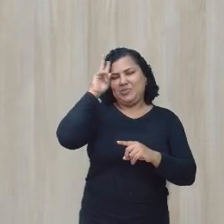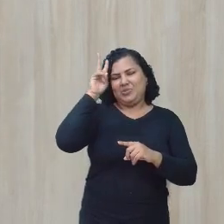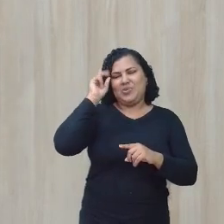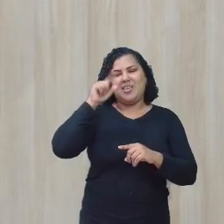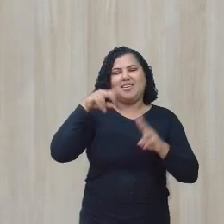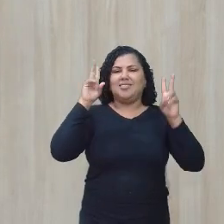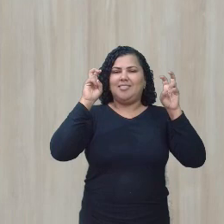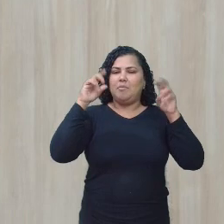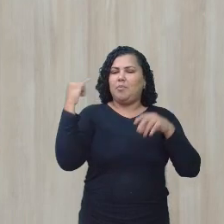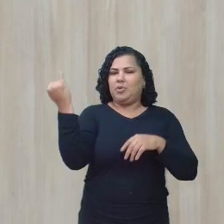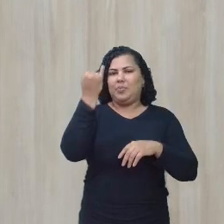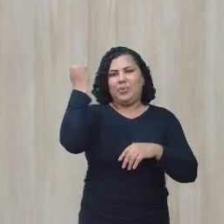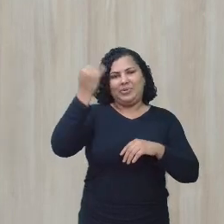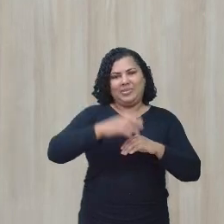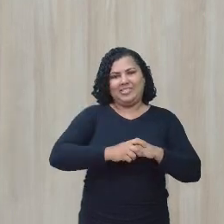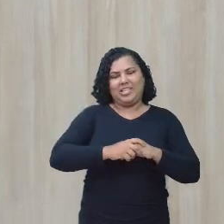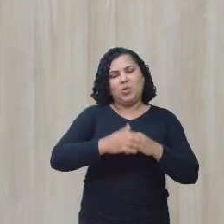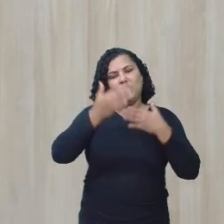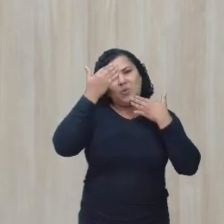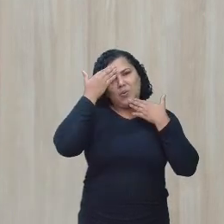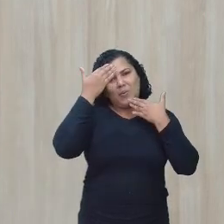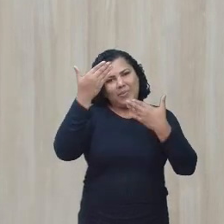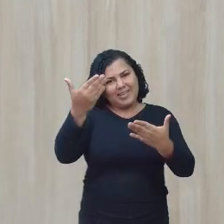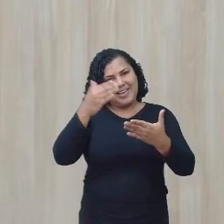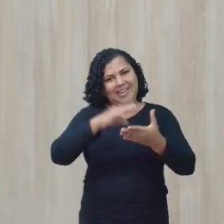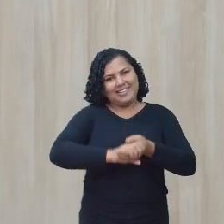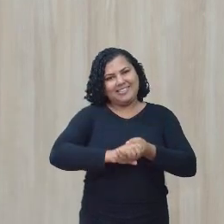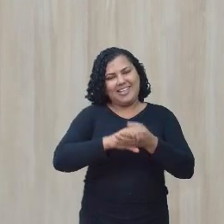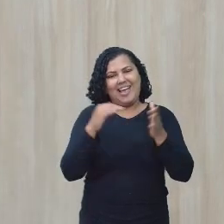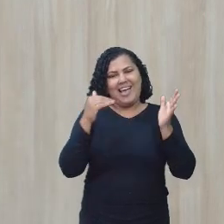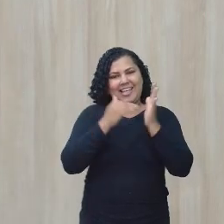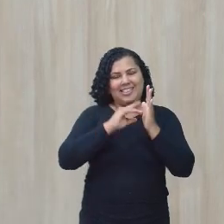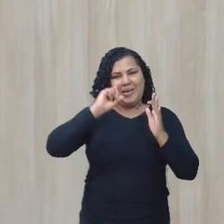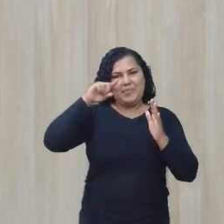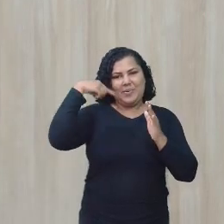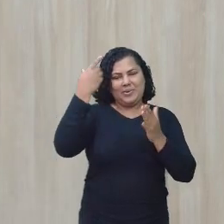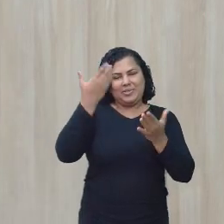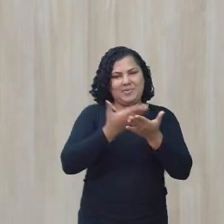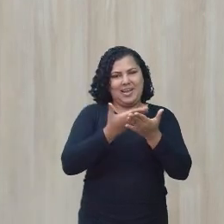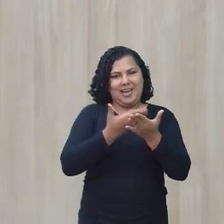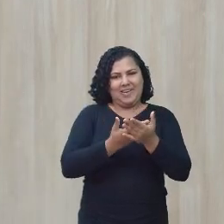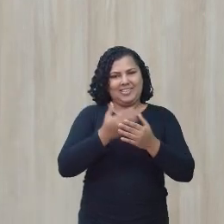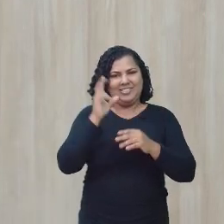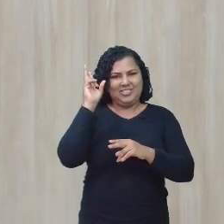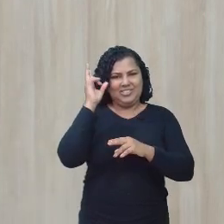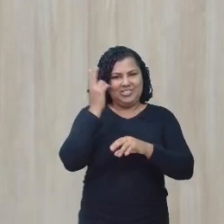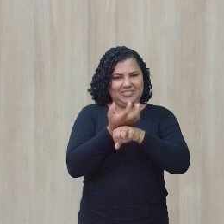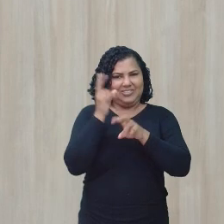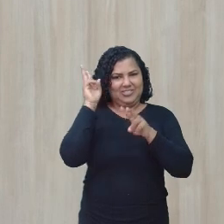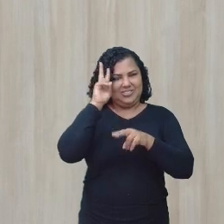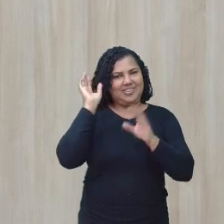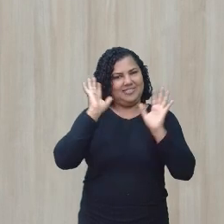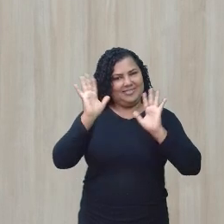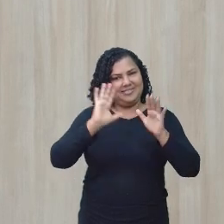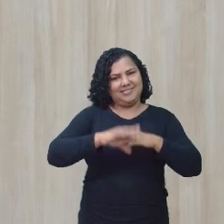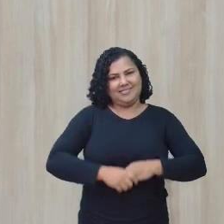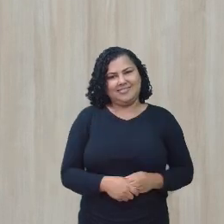é fundamental. Então, gente, obrigado e até a nossa próxima aula de história. Valeu!